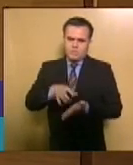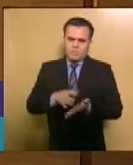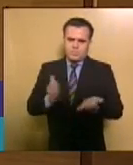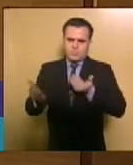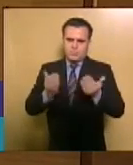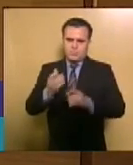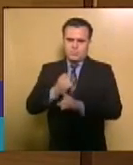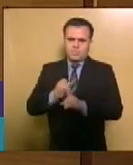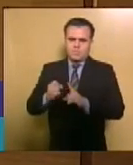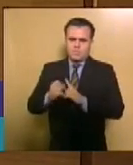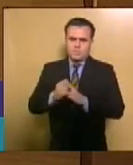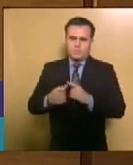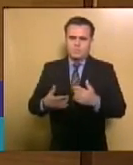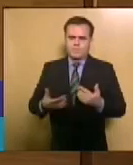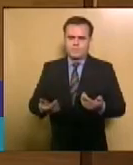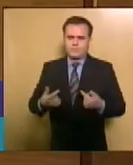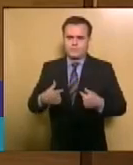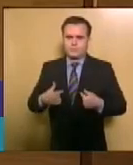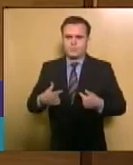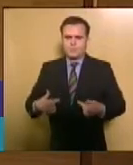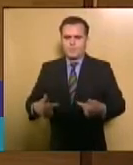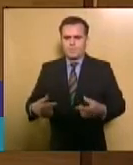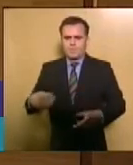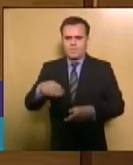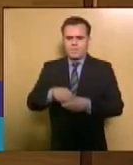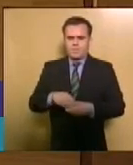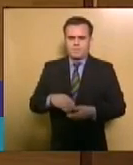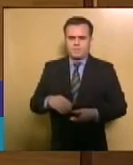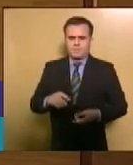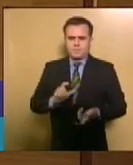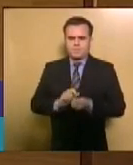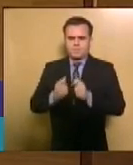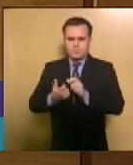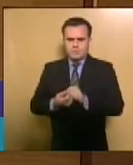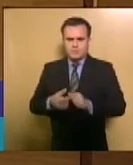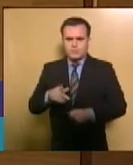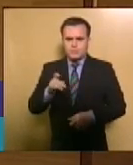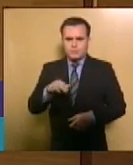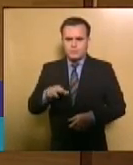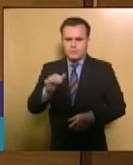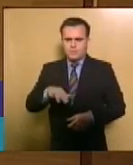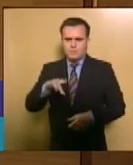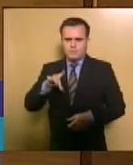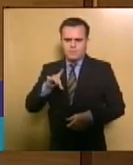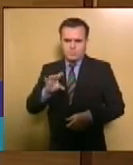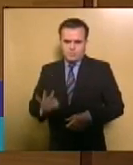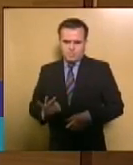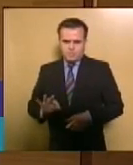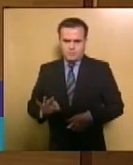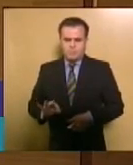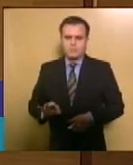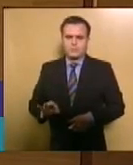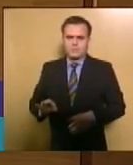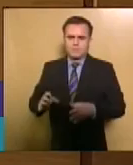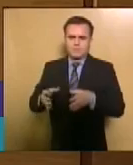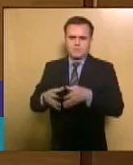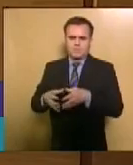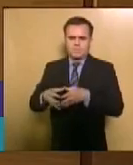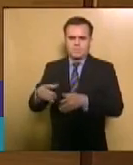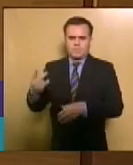psicosocial e sou militante do coletivo de arte pen arte no PR no presídio feminino do nosso